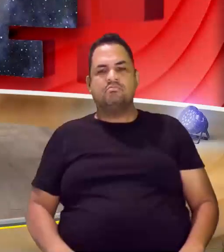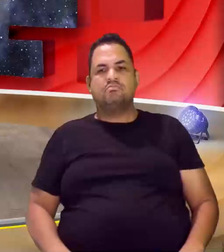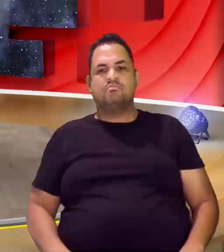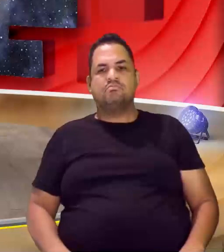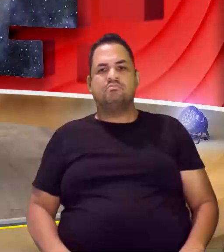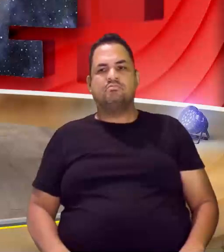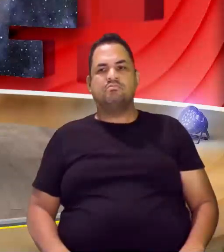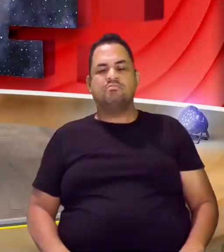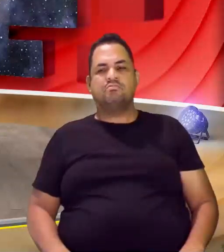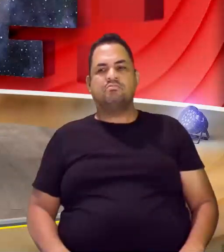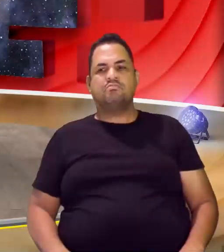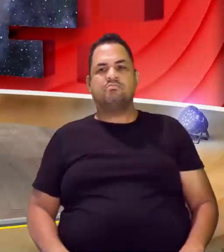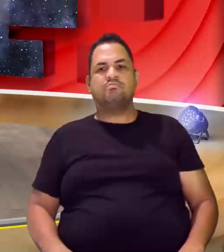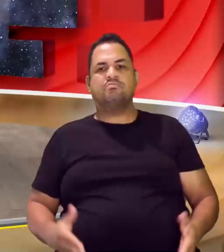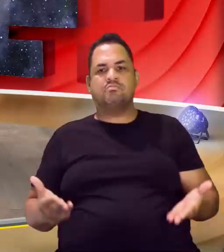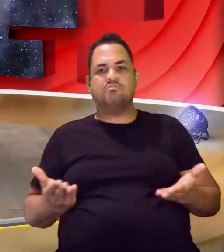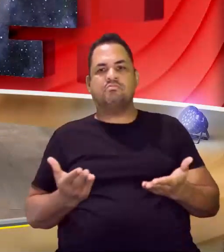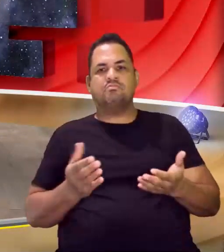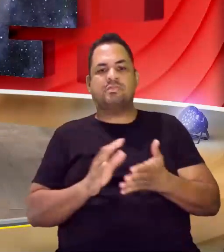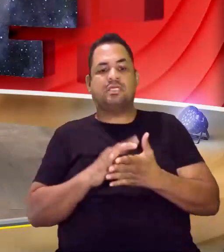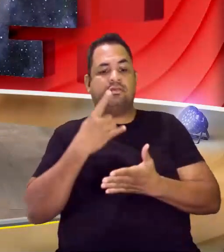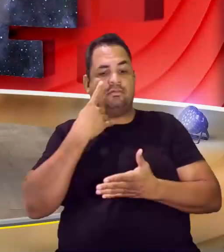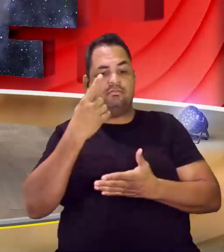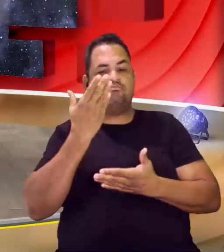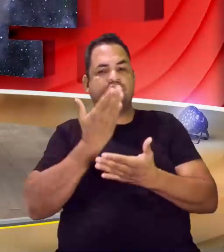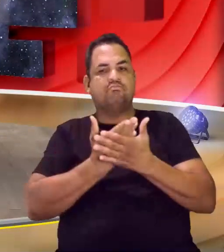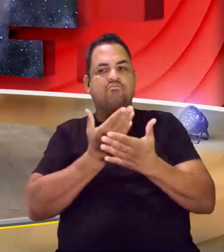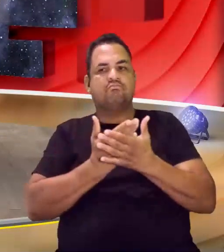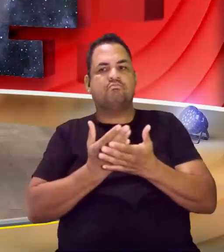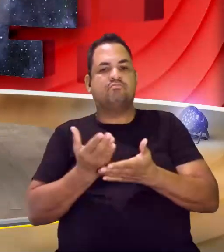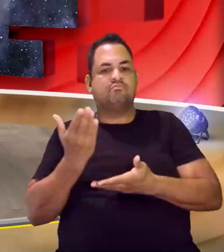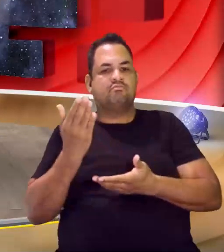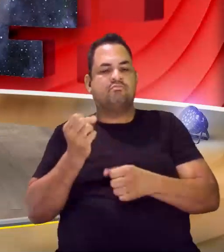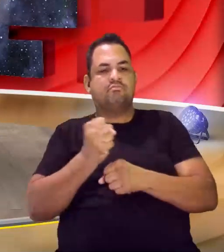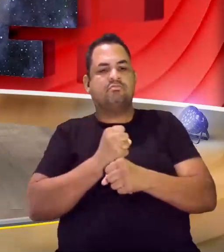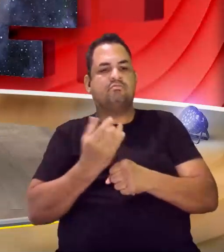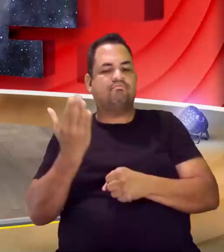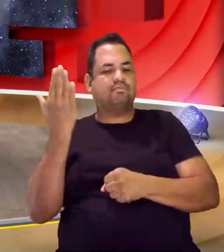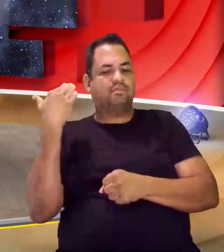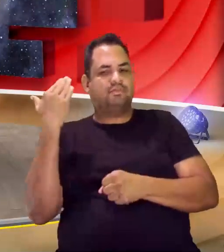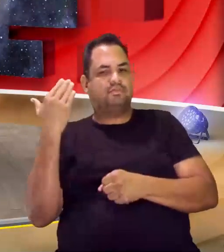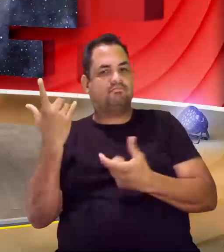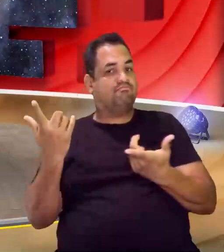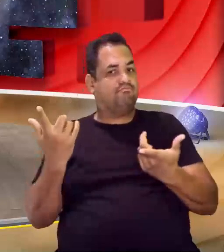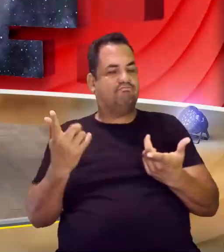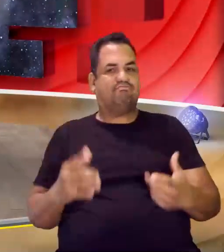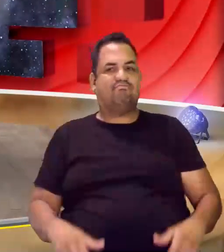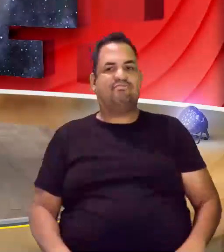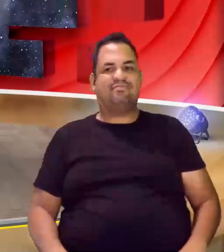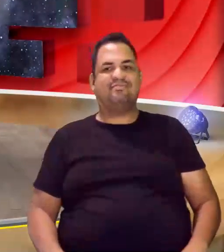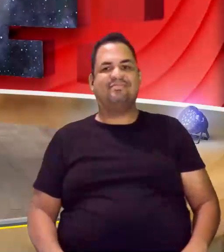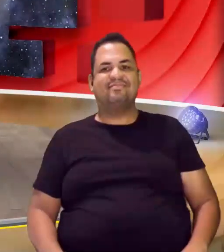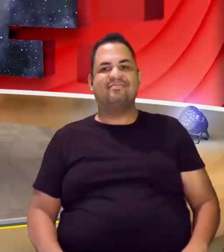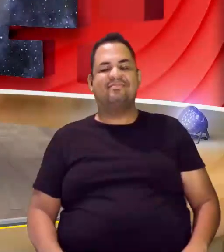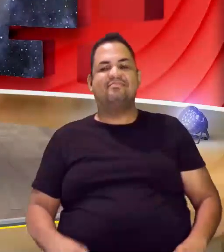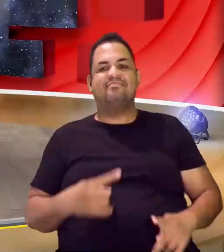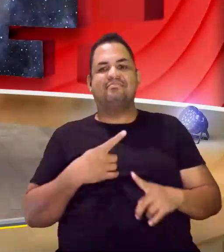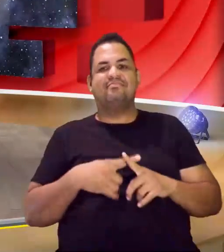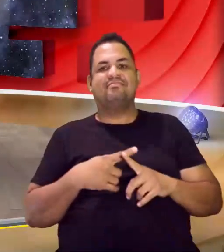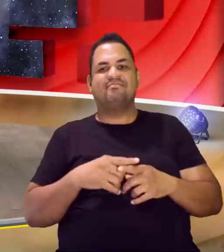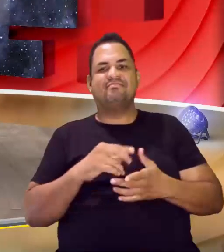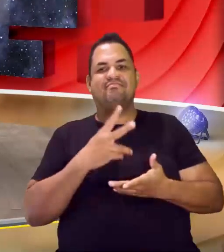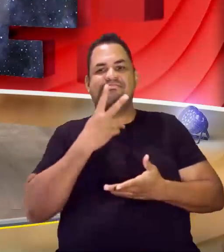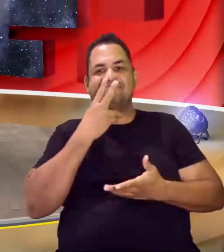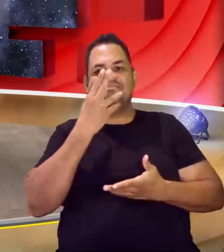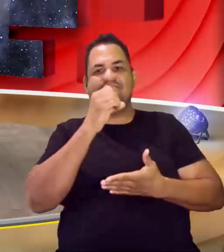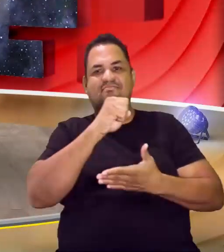tô achando que alguém de lá assistiu nossas aulas aí no ano passado, no ano retrasado. Não sei. As aulas dos... Porque parece